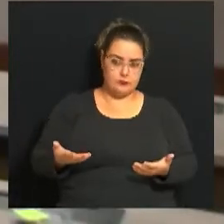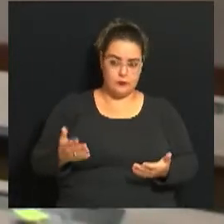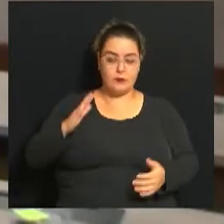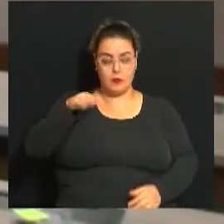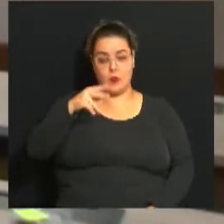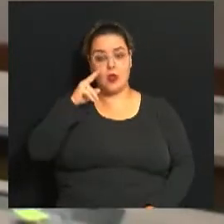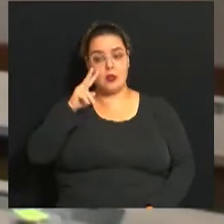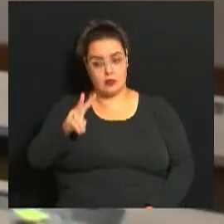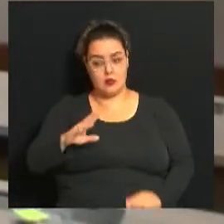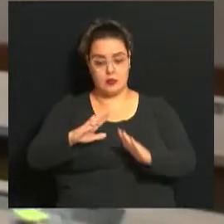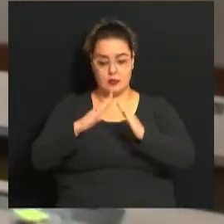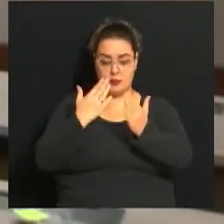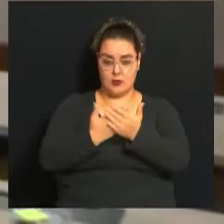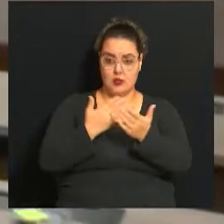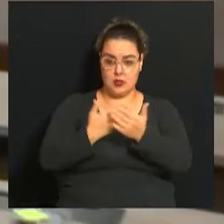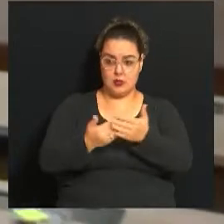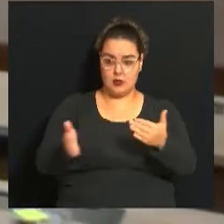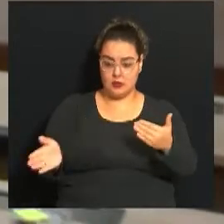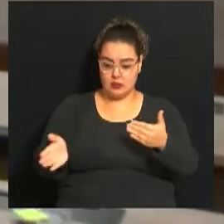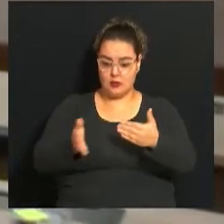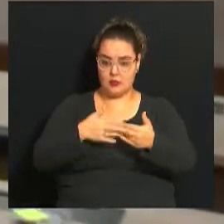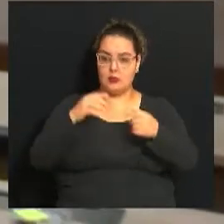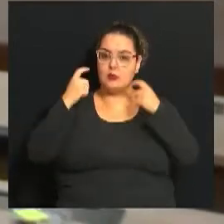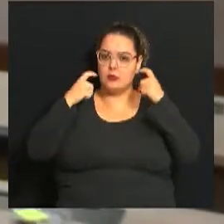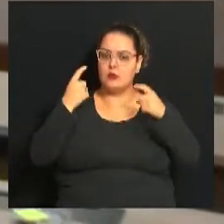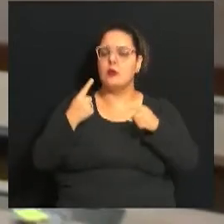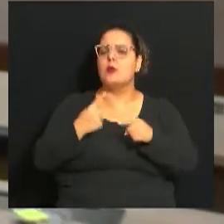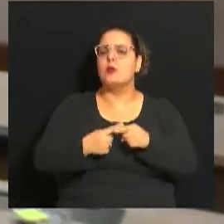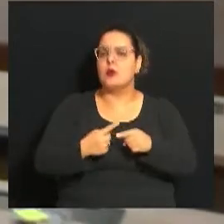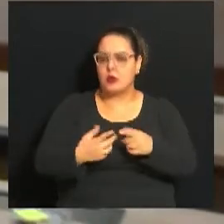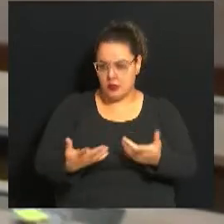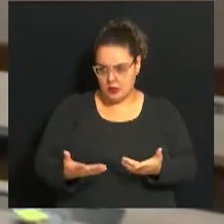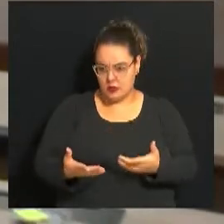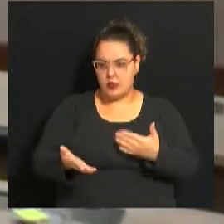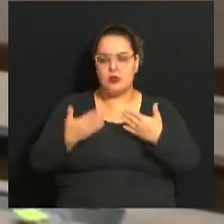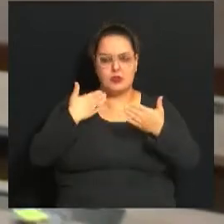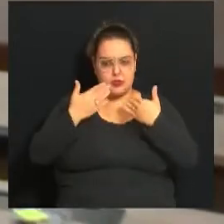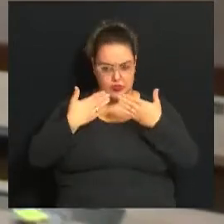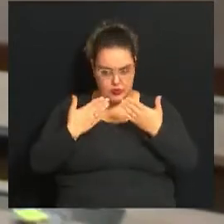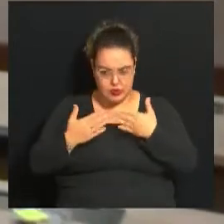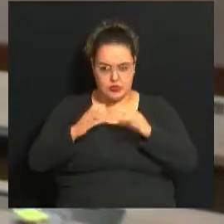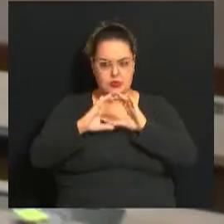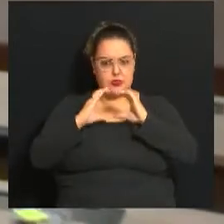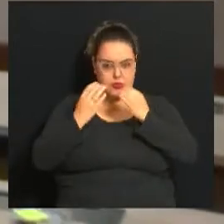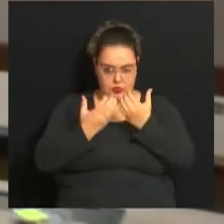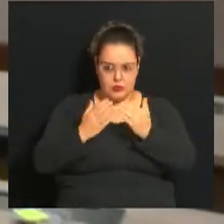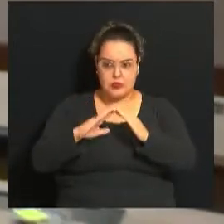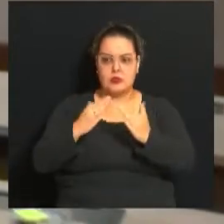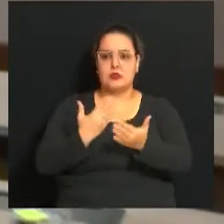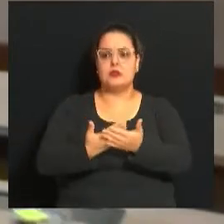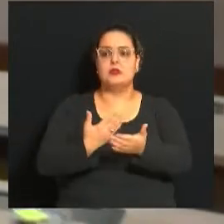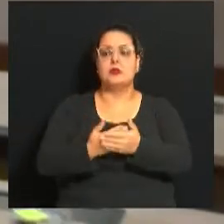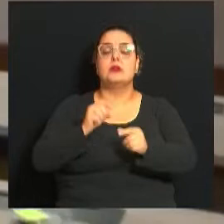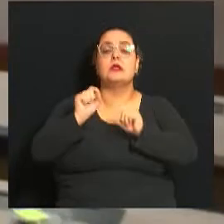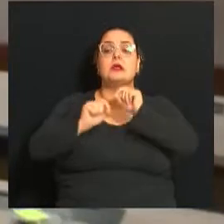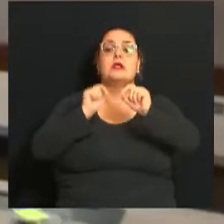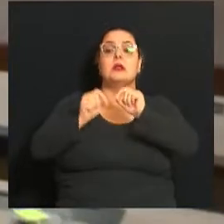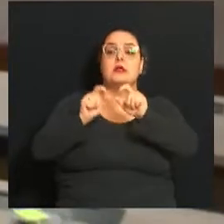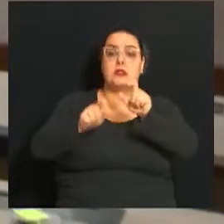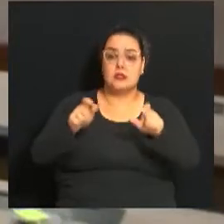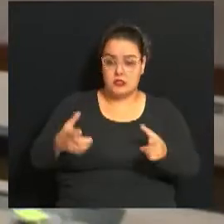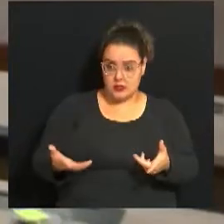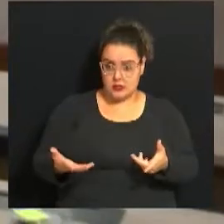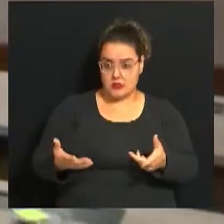escola fechando, então a gente fica preocupado, por que isso? Isso foi dialogado com a comunidade escolar? Quem são essas pessoas que compõem a comunidade